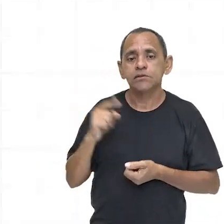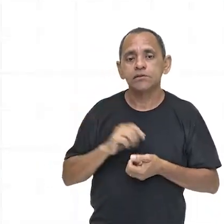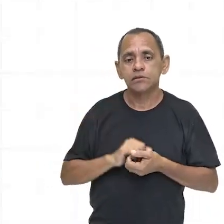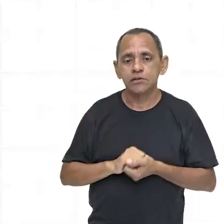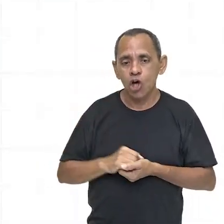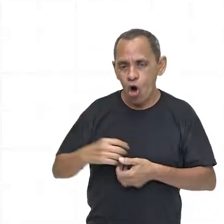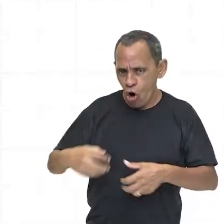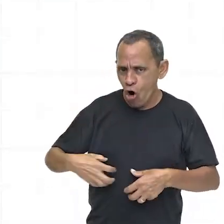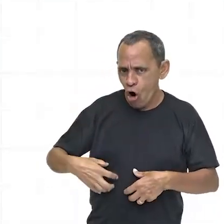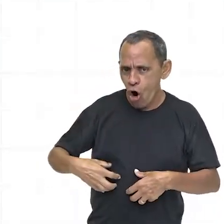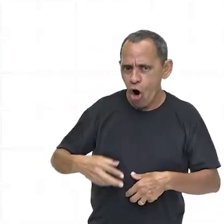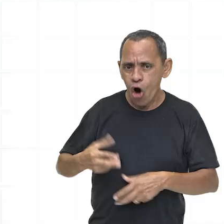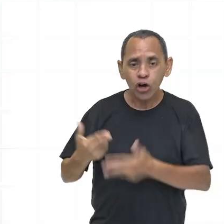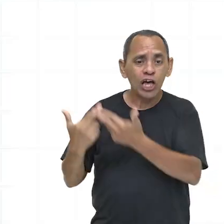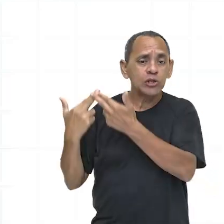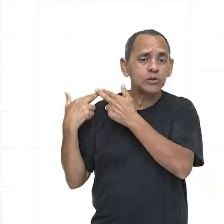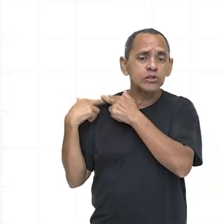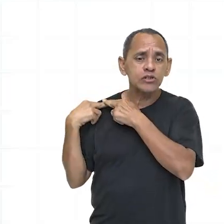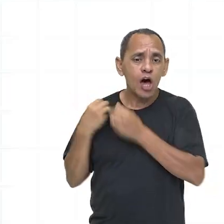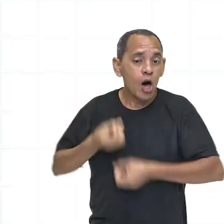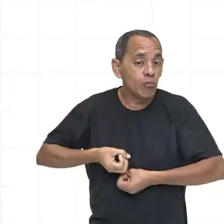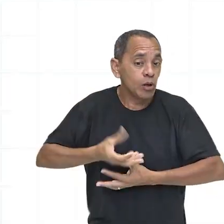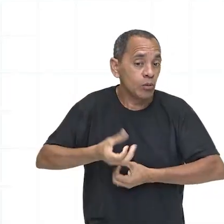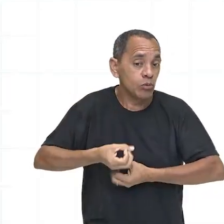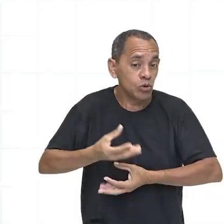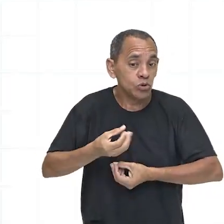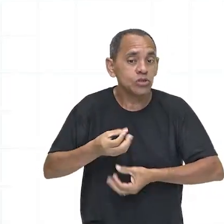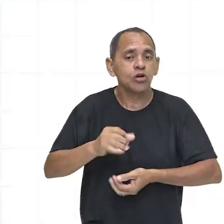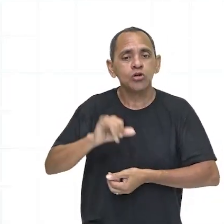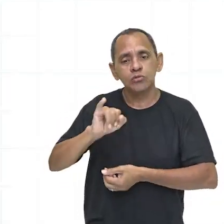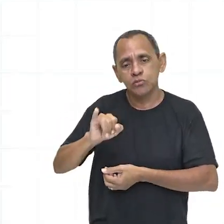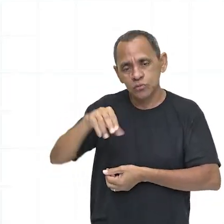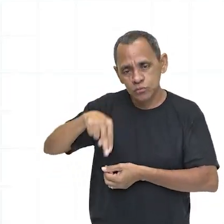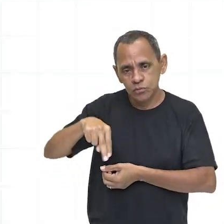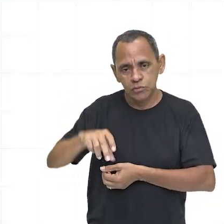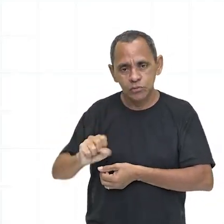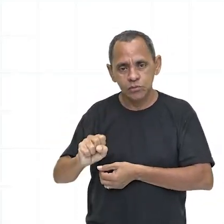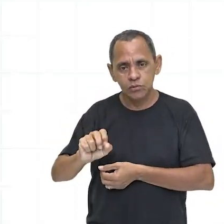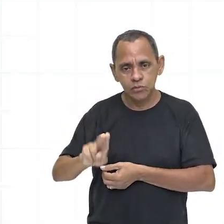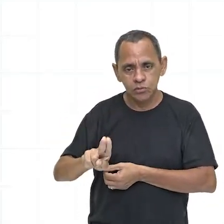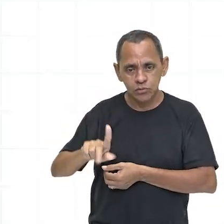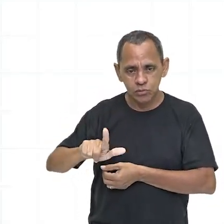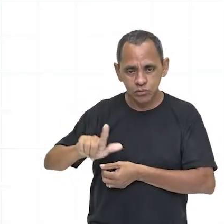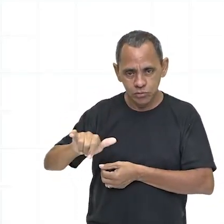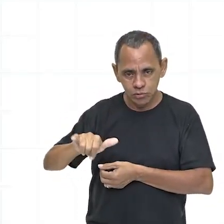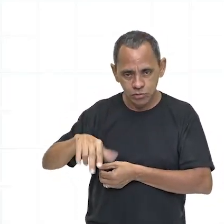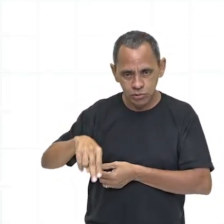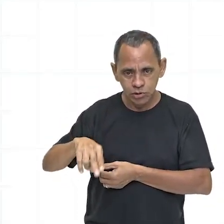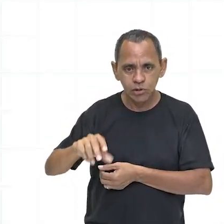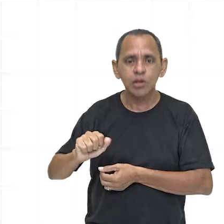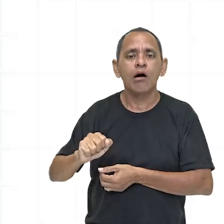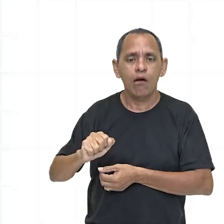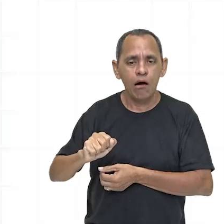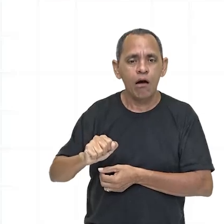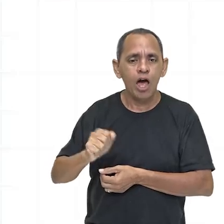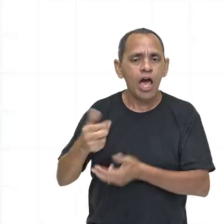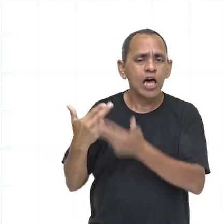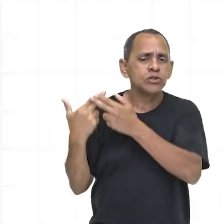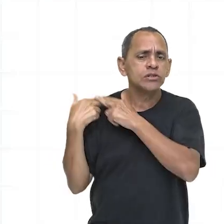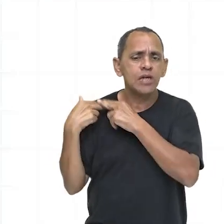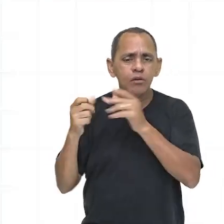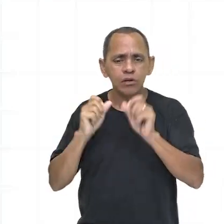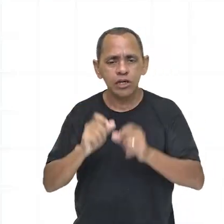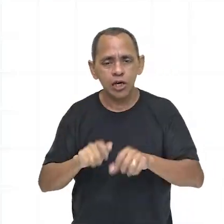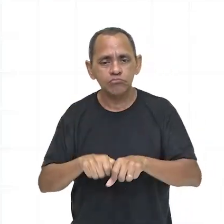da insulina, o hormônio responsável por quebrar as moléculas, né? Ou seja, transportar as